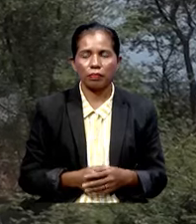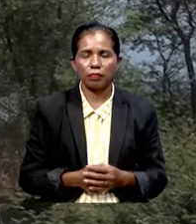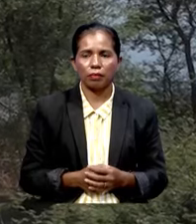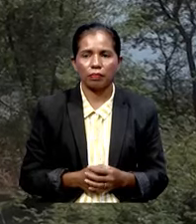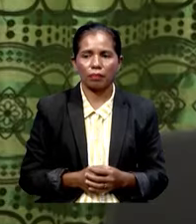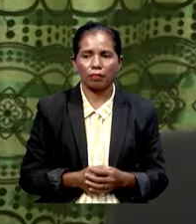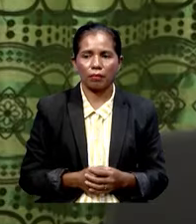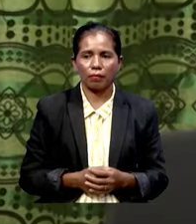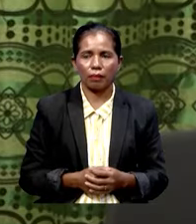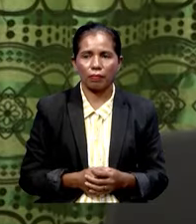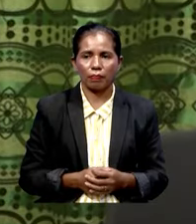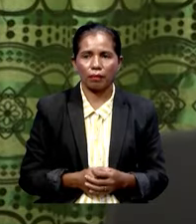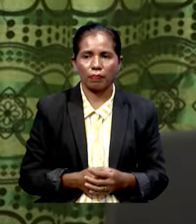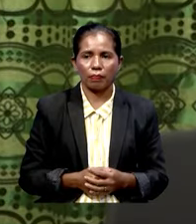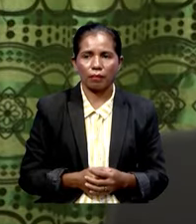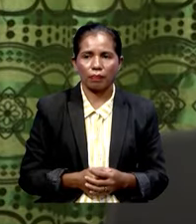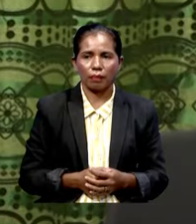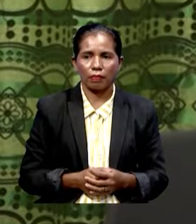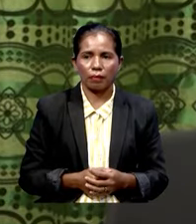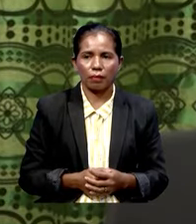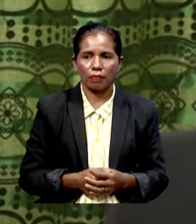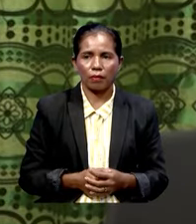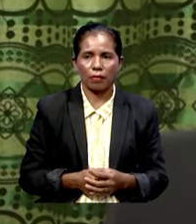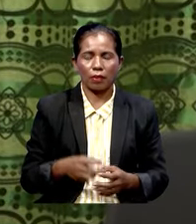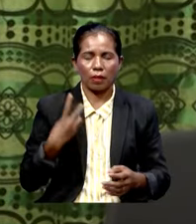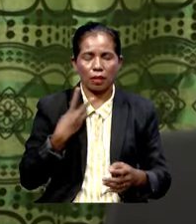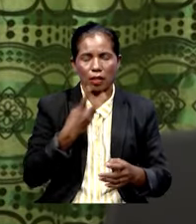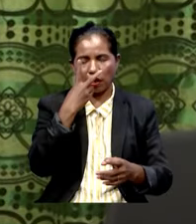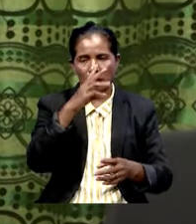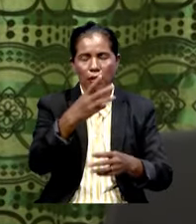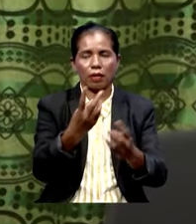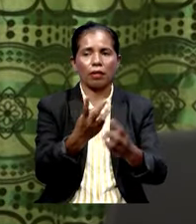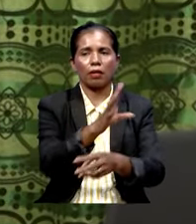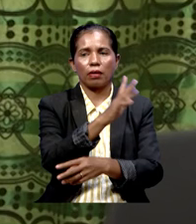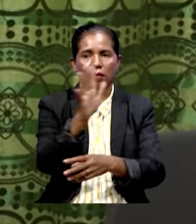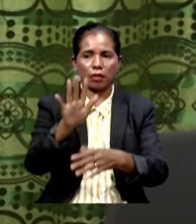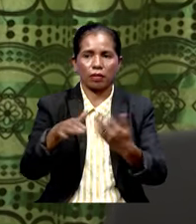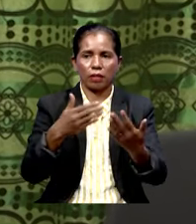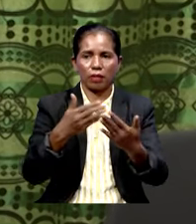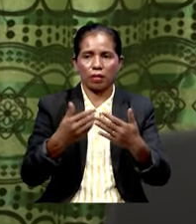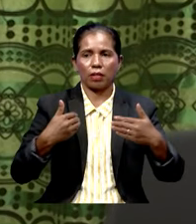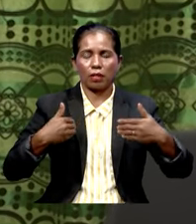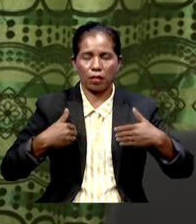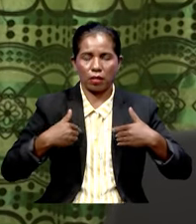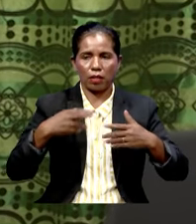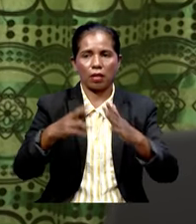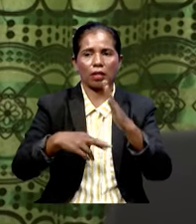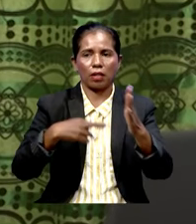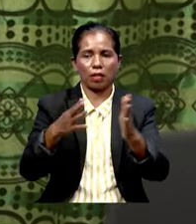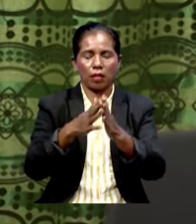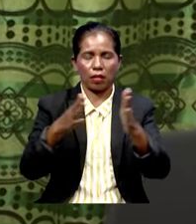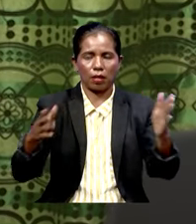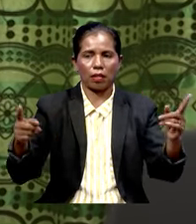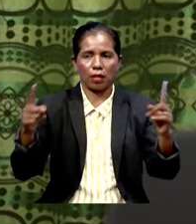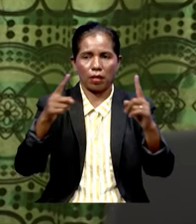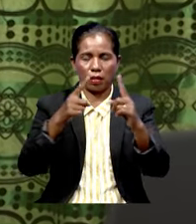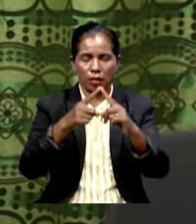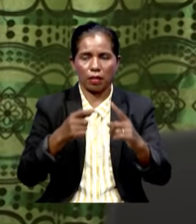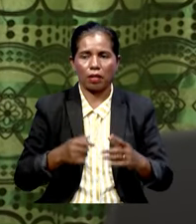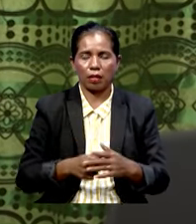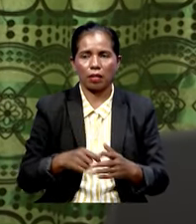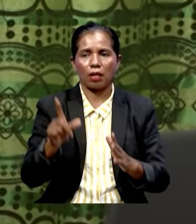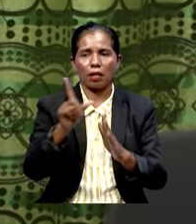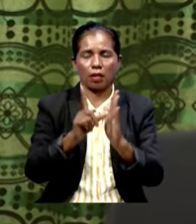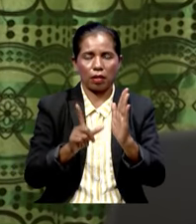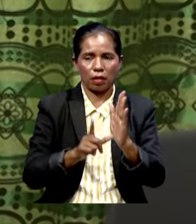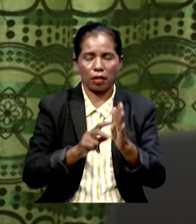Ita iha sitor floresta ninya, ita iha regime geral ba florestas ne lei